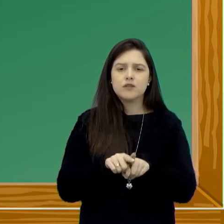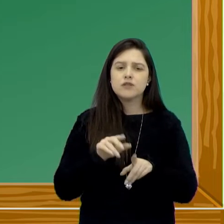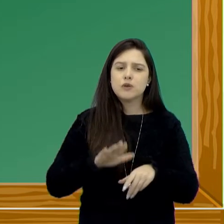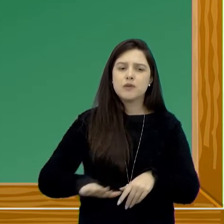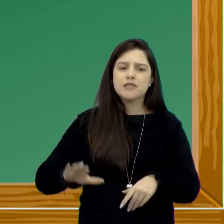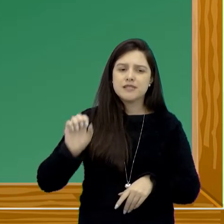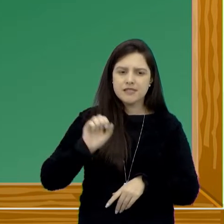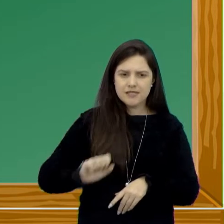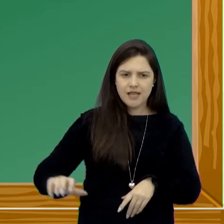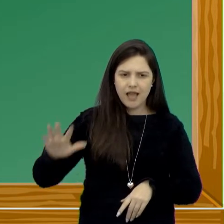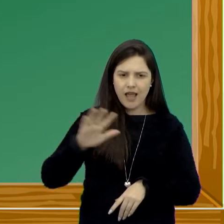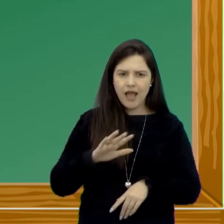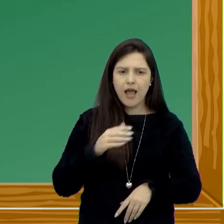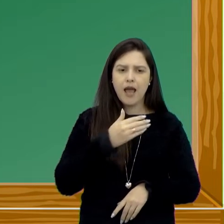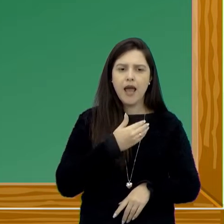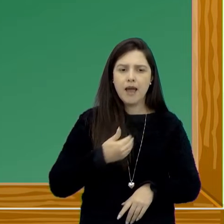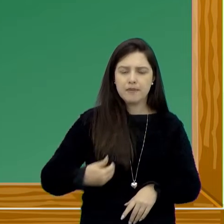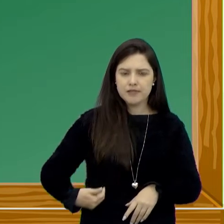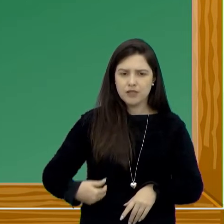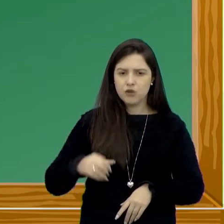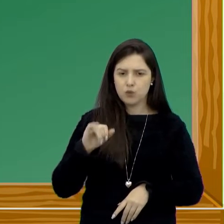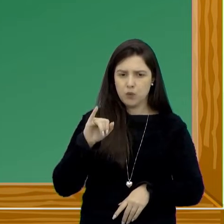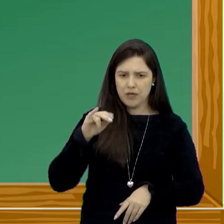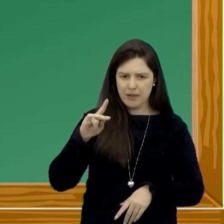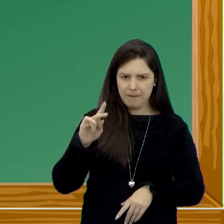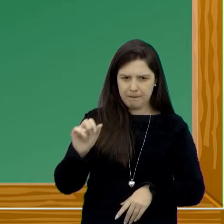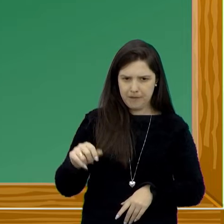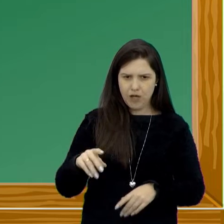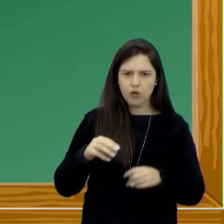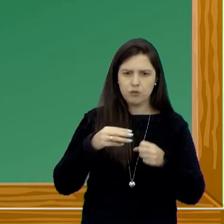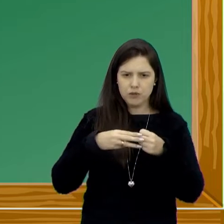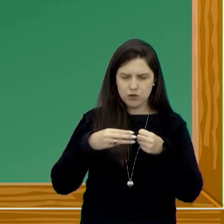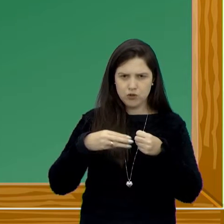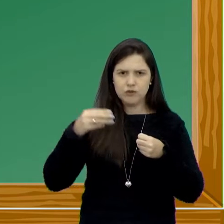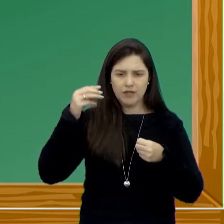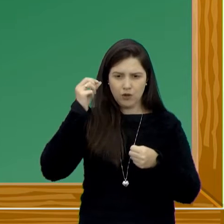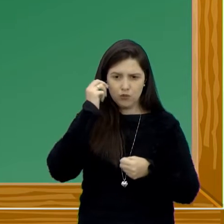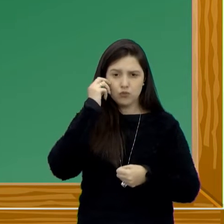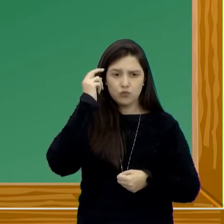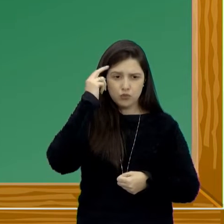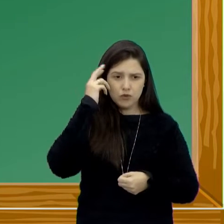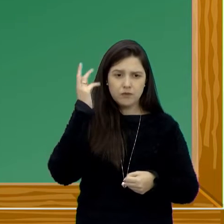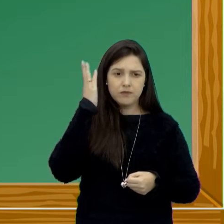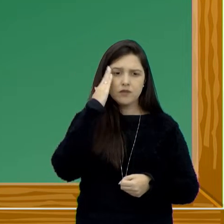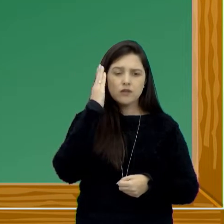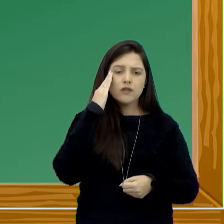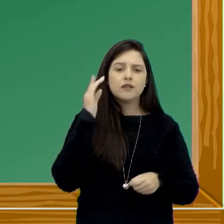estado, à presidência do IPHAN ou ao Ministério da Cultura para ser tombado. O bem